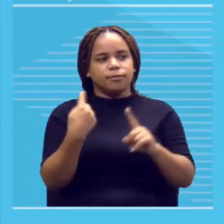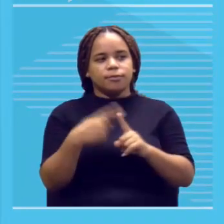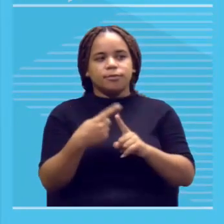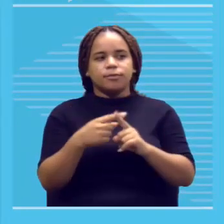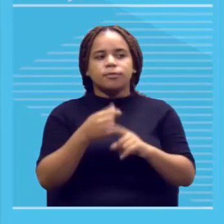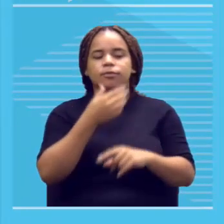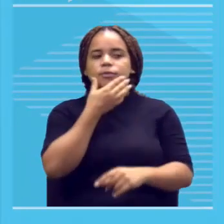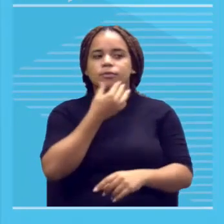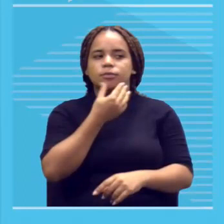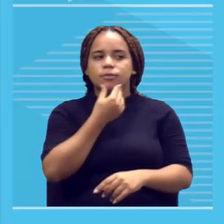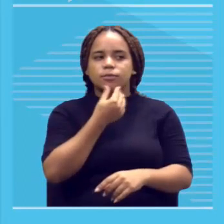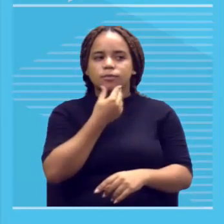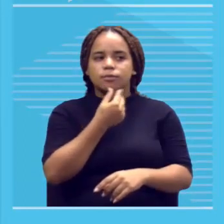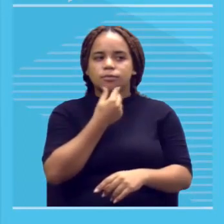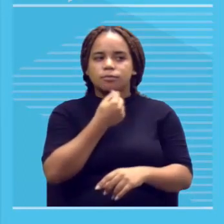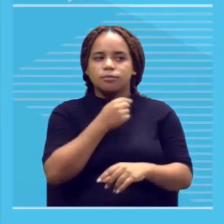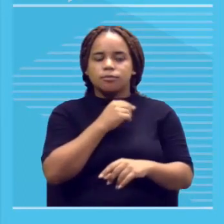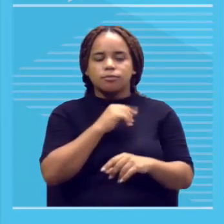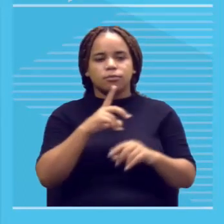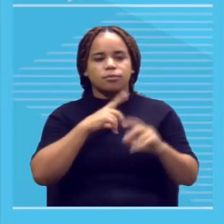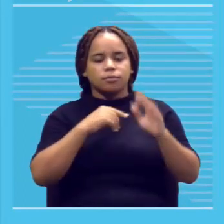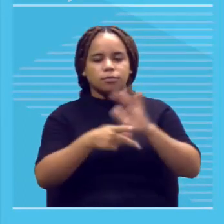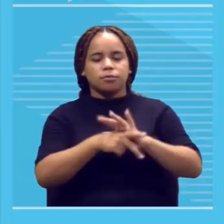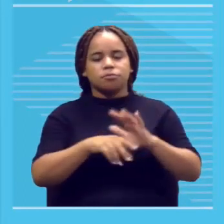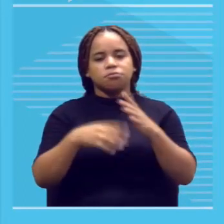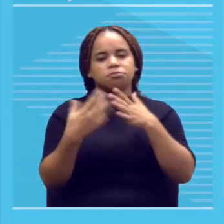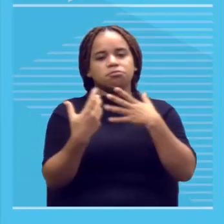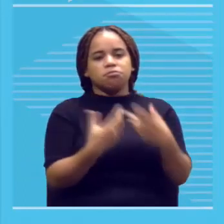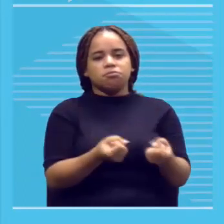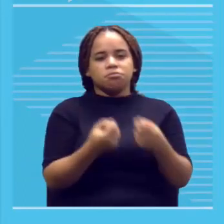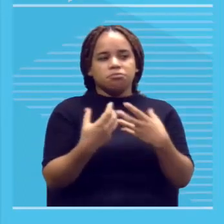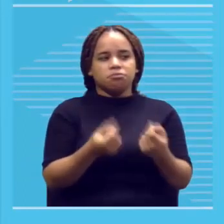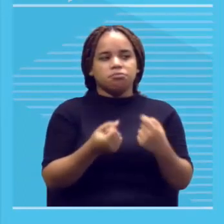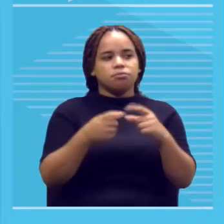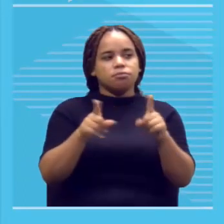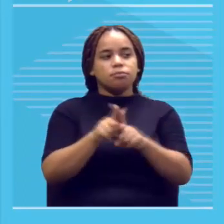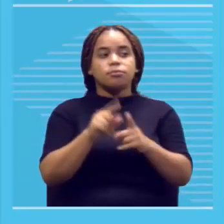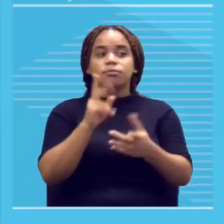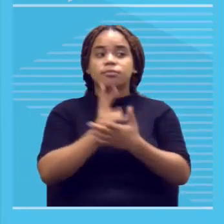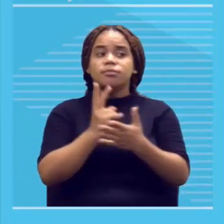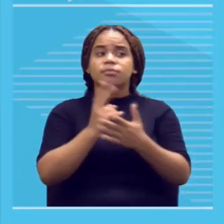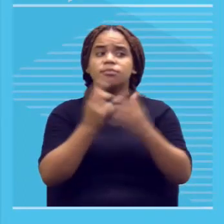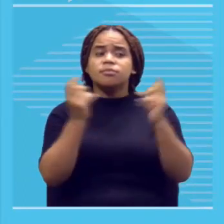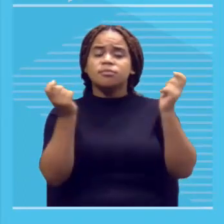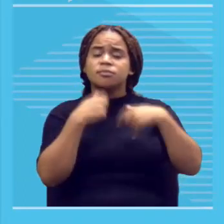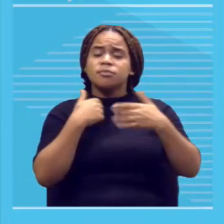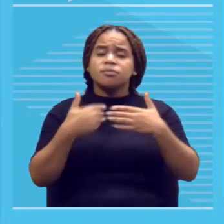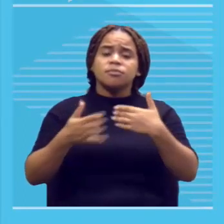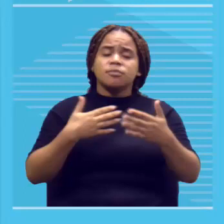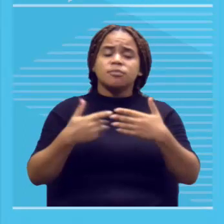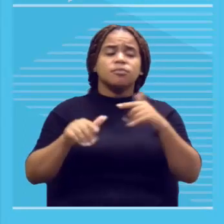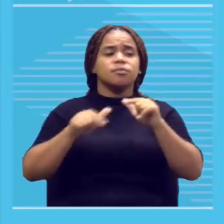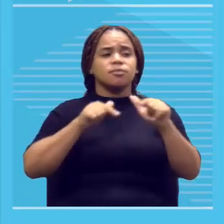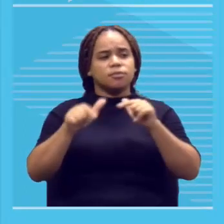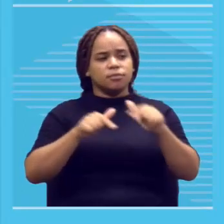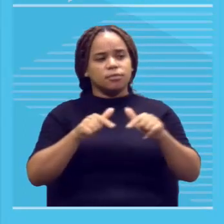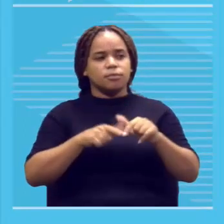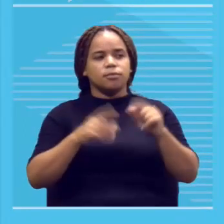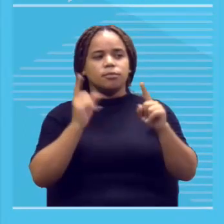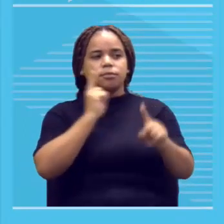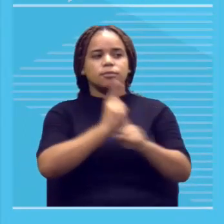pelos quais se deixa o homem dominar ele sempre acharia um trabalho qualquer